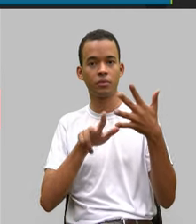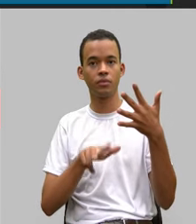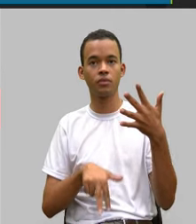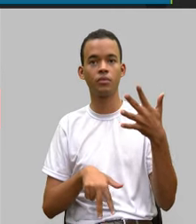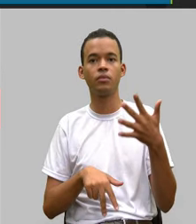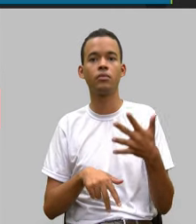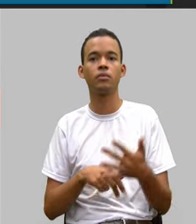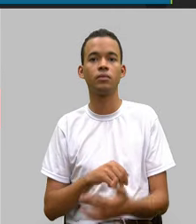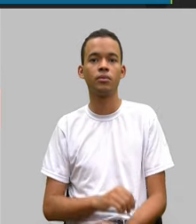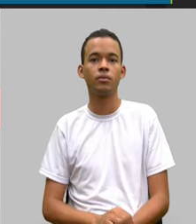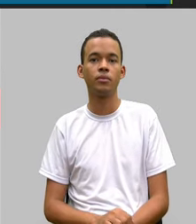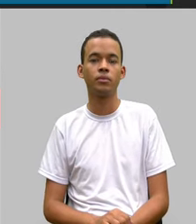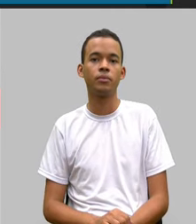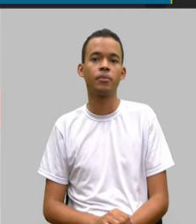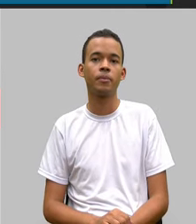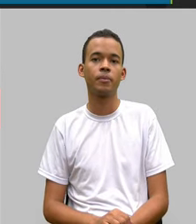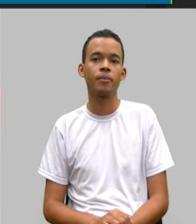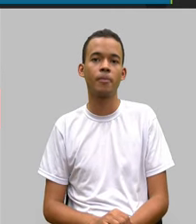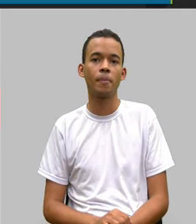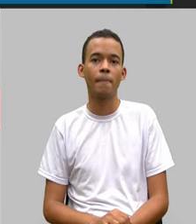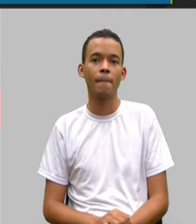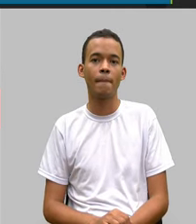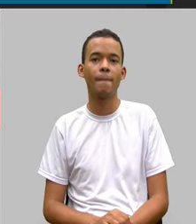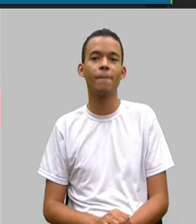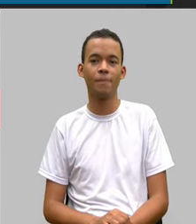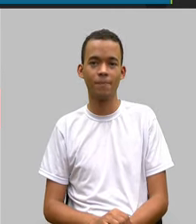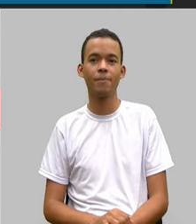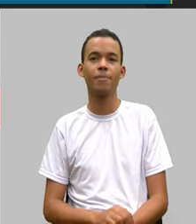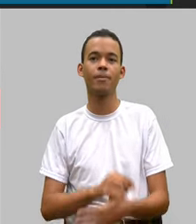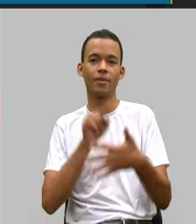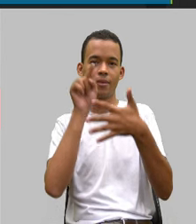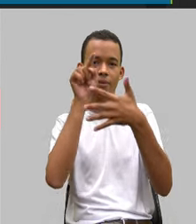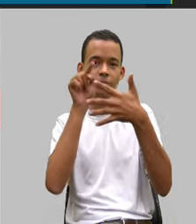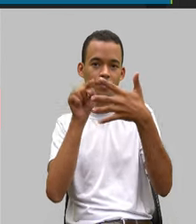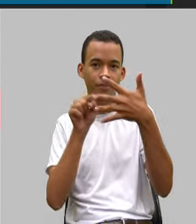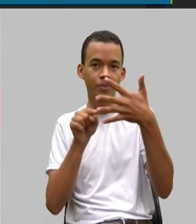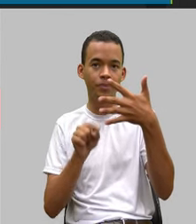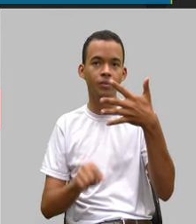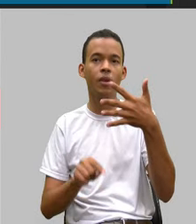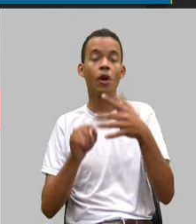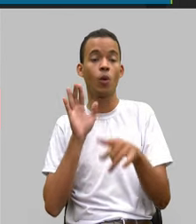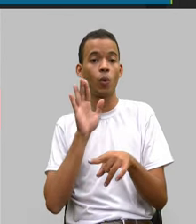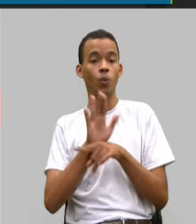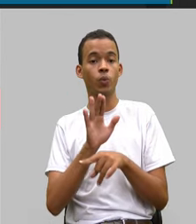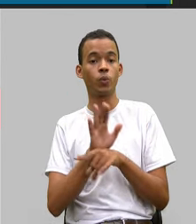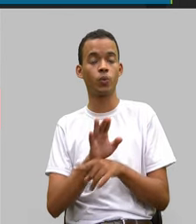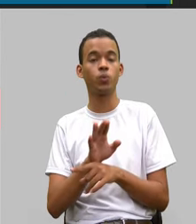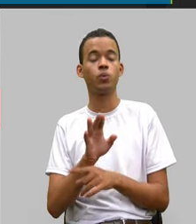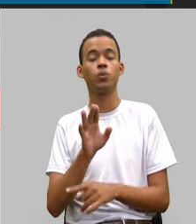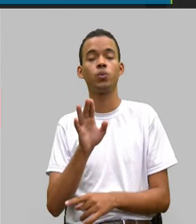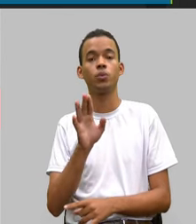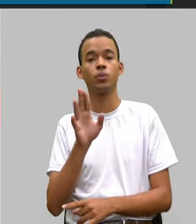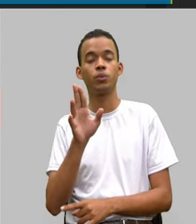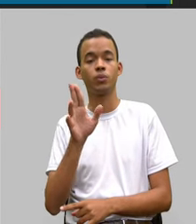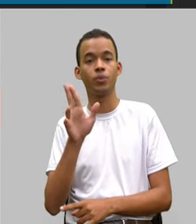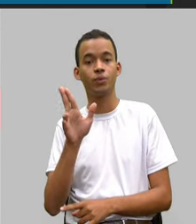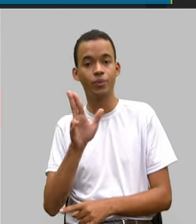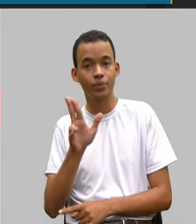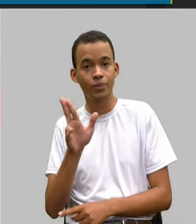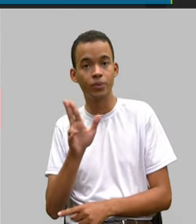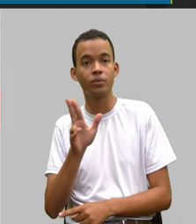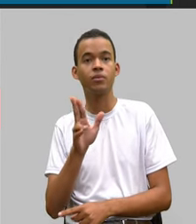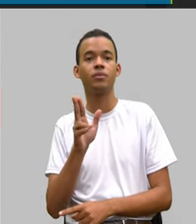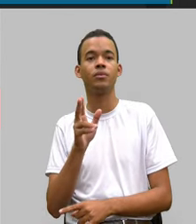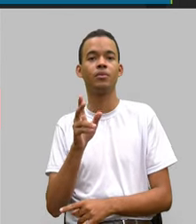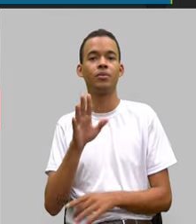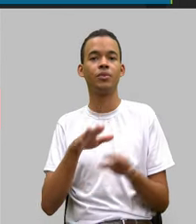Pensa bem gente o tanto de remédio alopata que é usado por uma simples dor